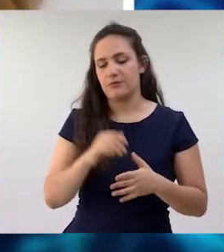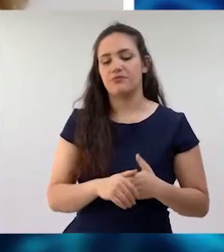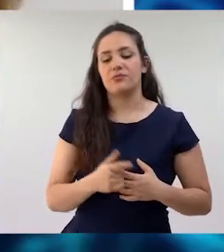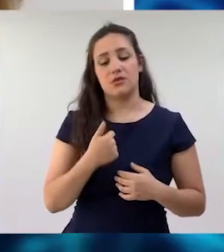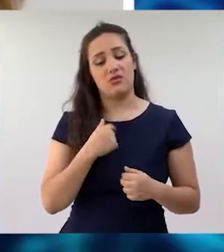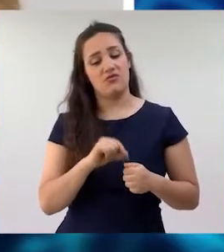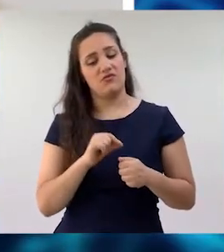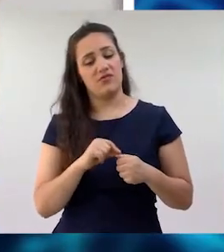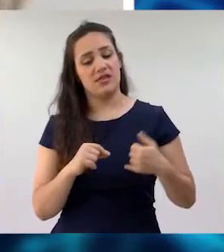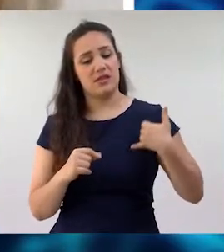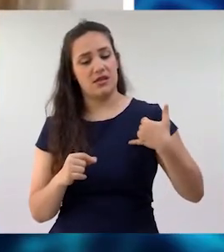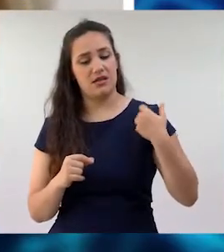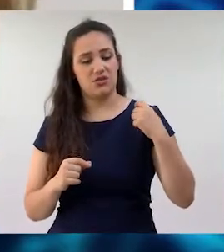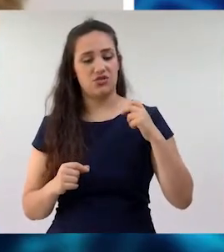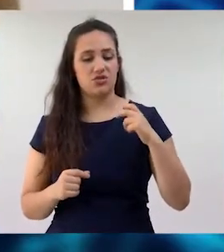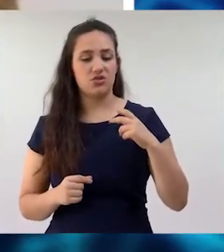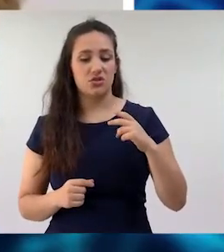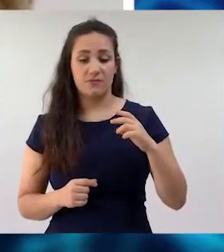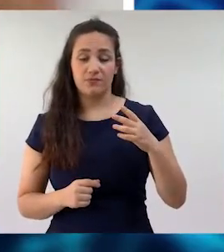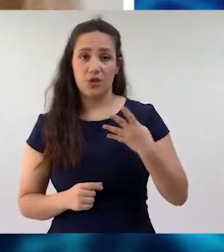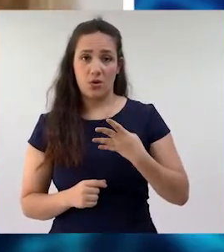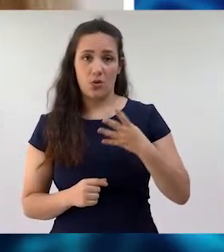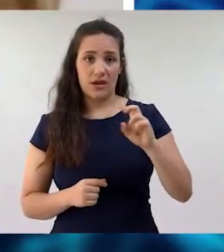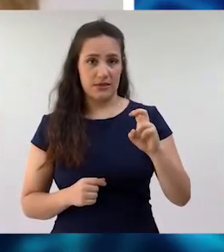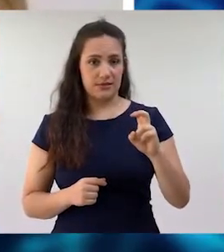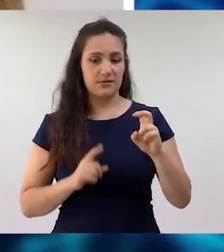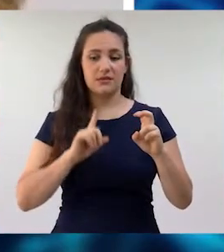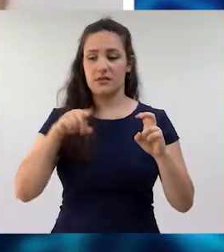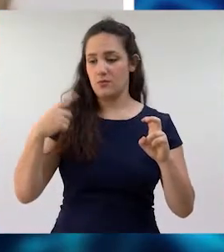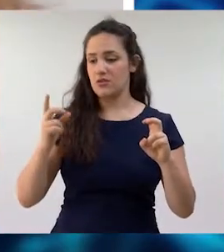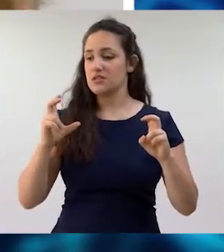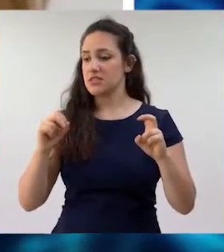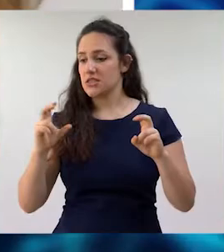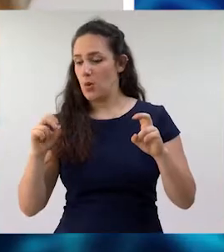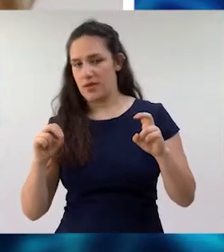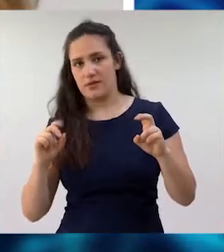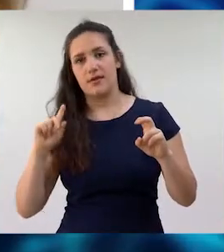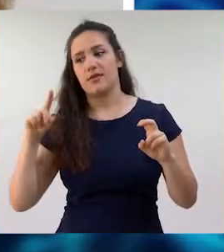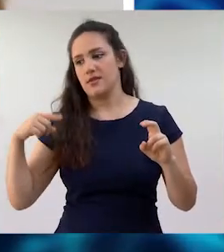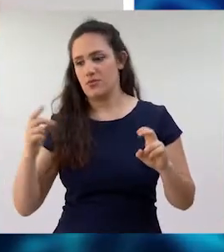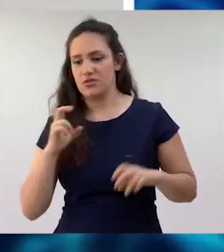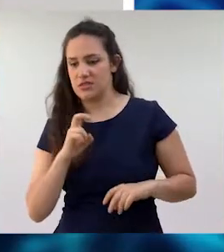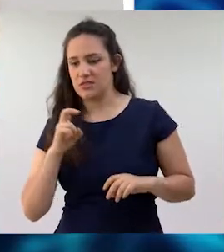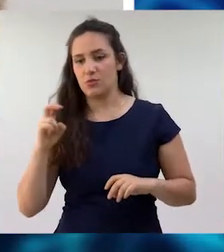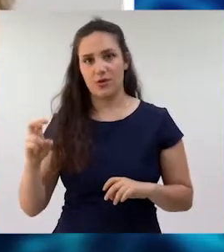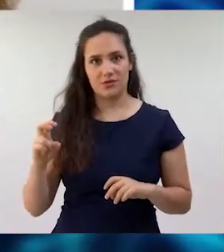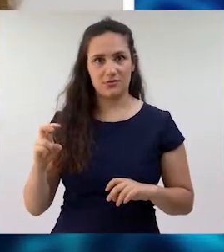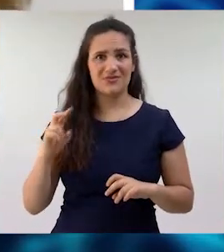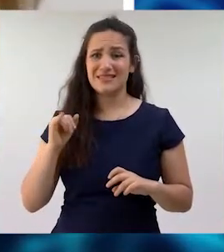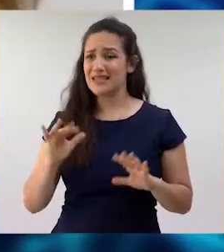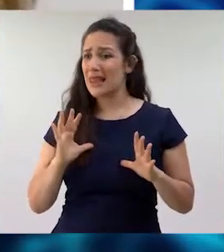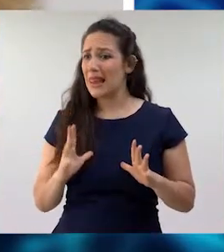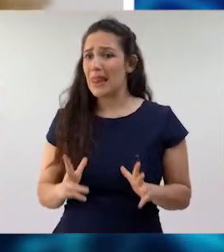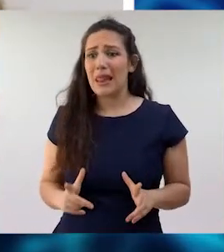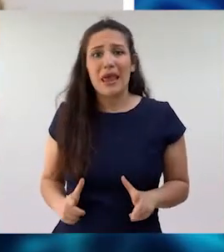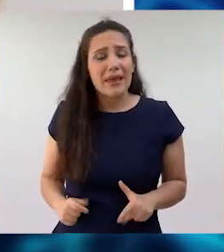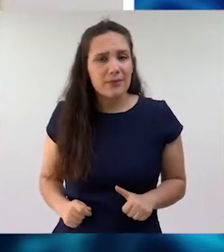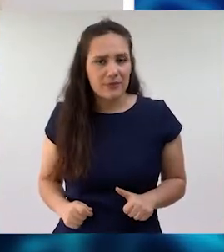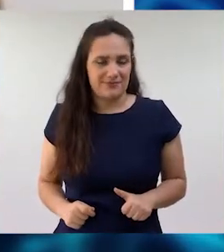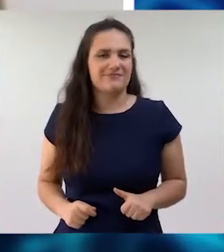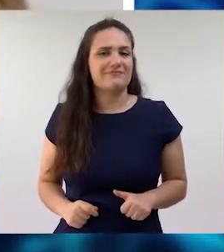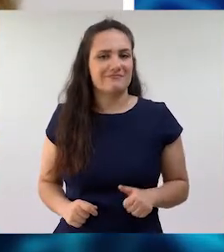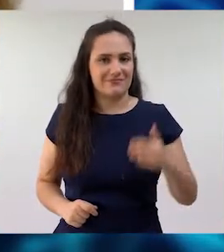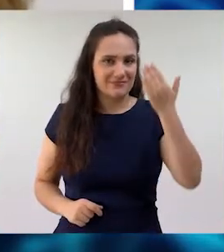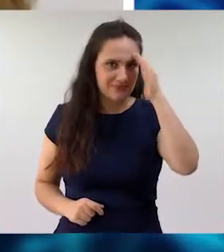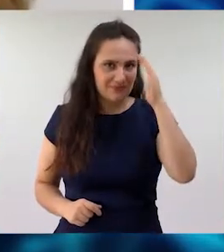aos 45, aos 50 não teve nada, não teve queixa nenhuma, volte